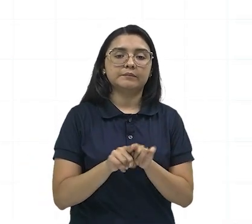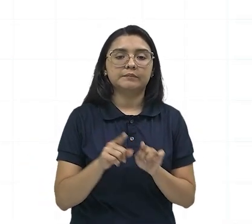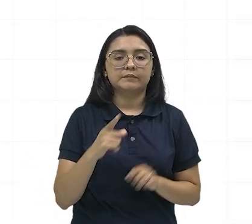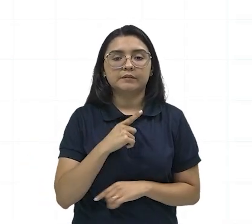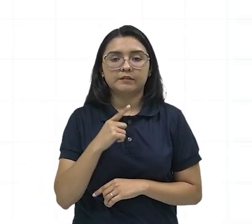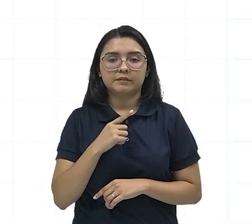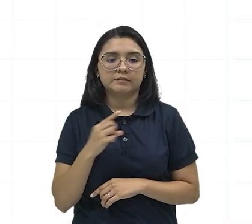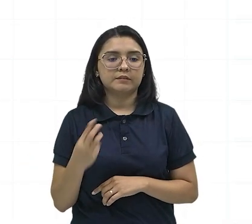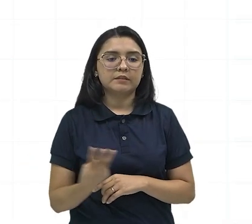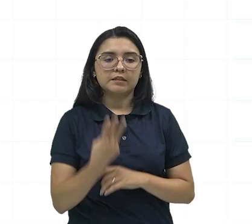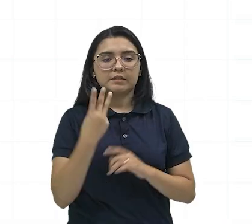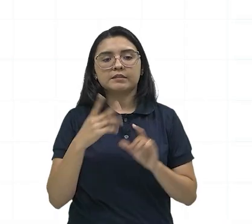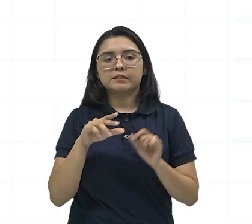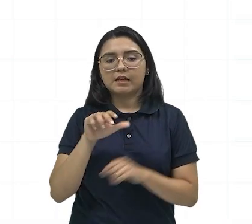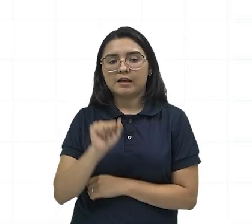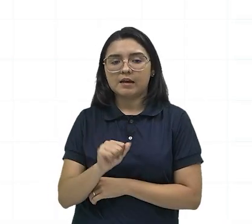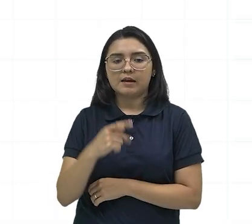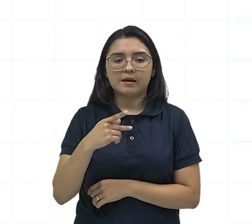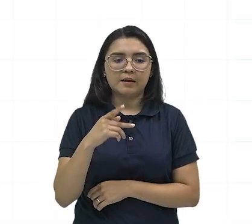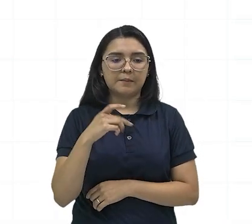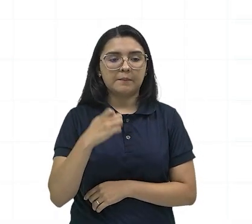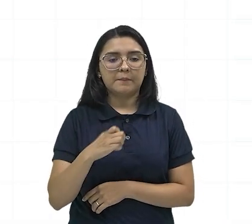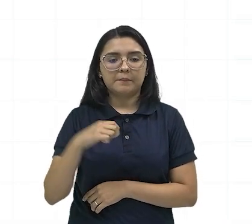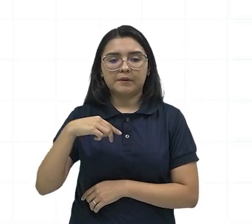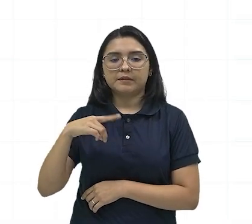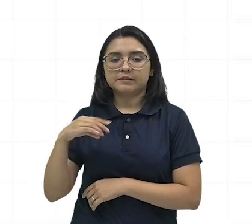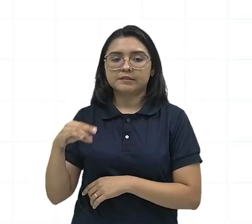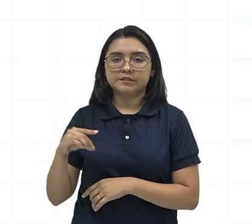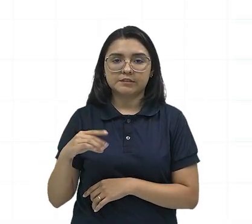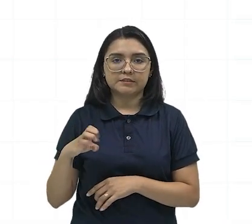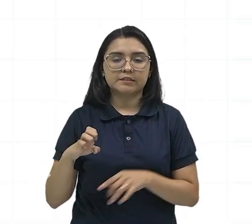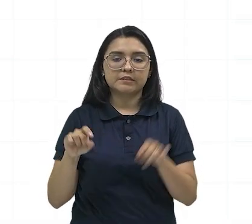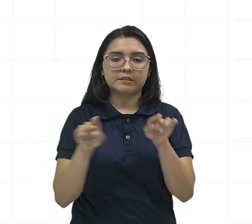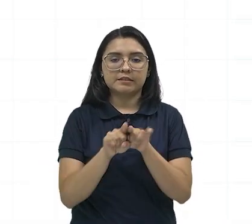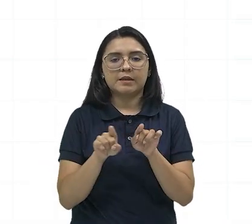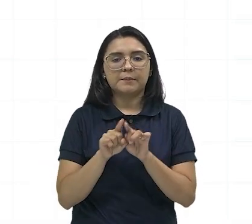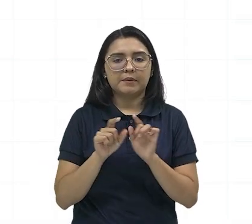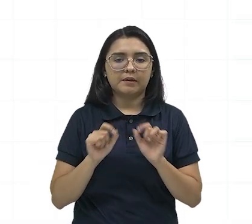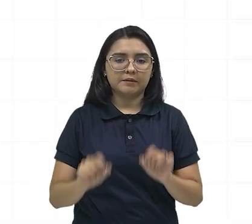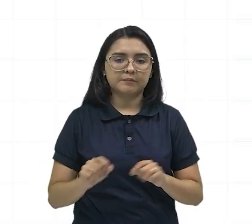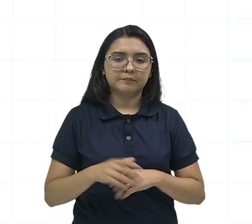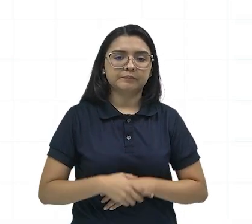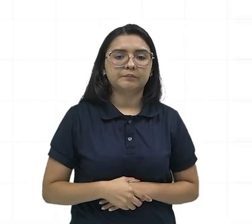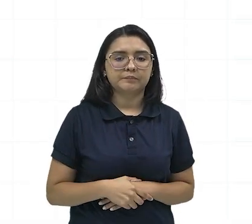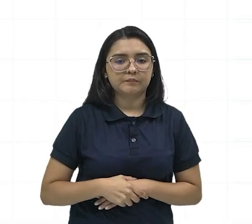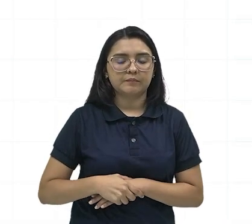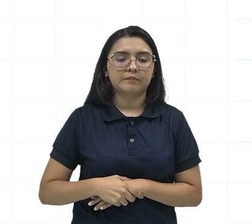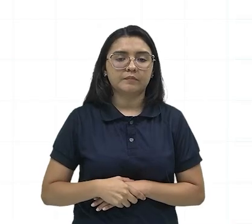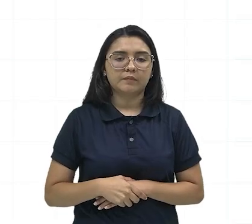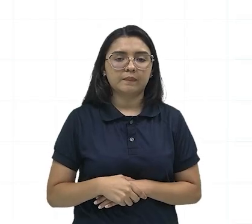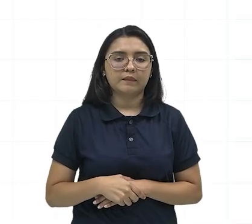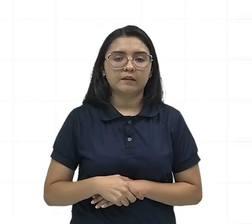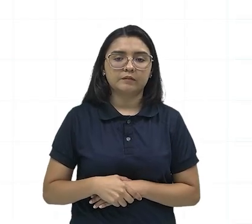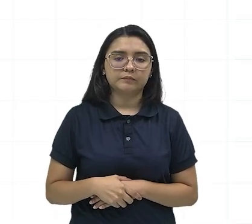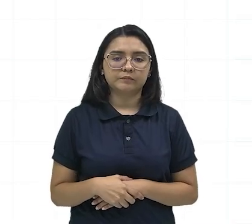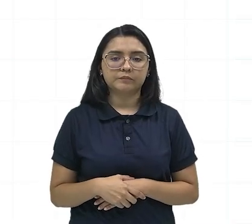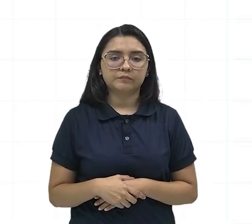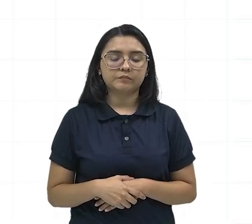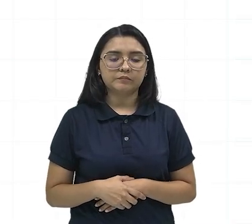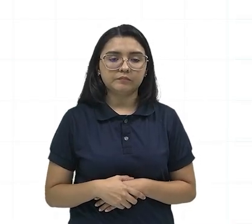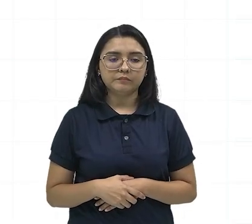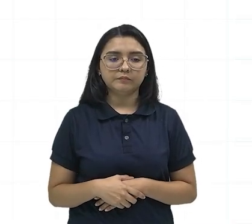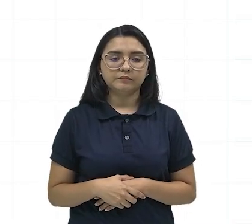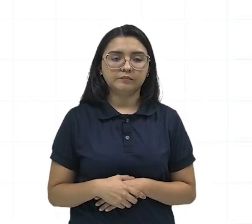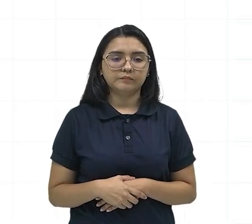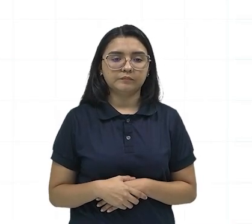pares de apêndices, tá? Que são essas peças bucais que eles possuem,